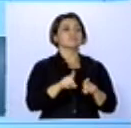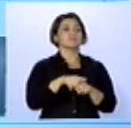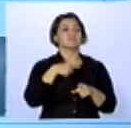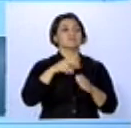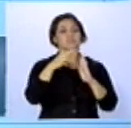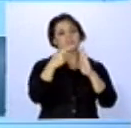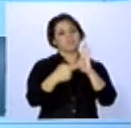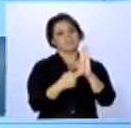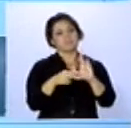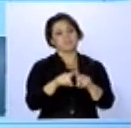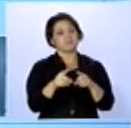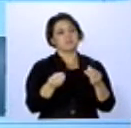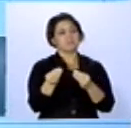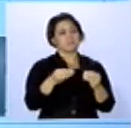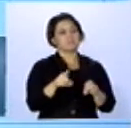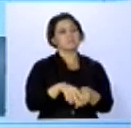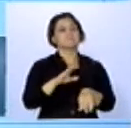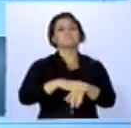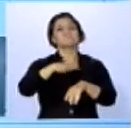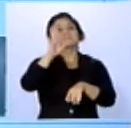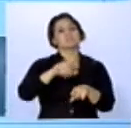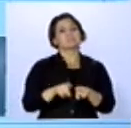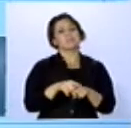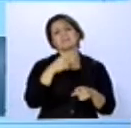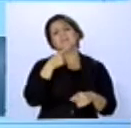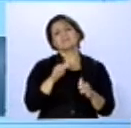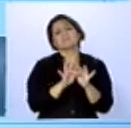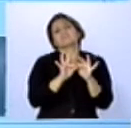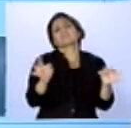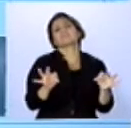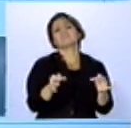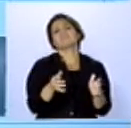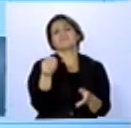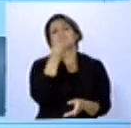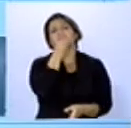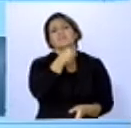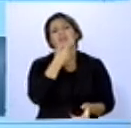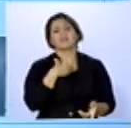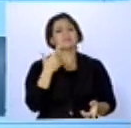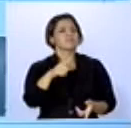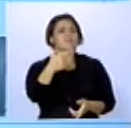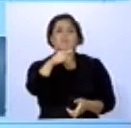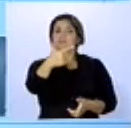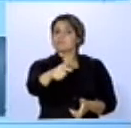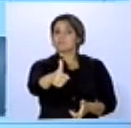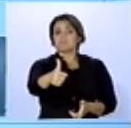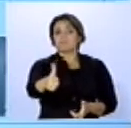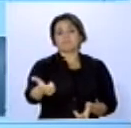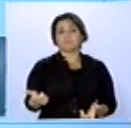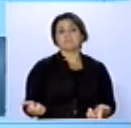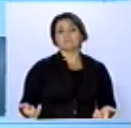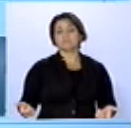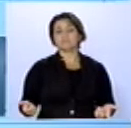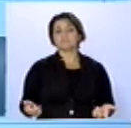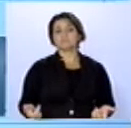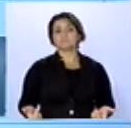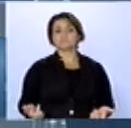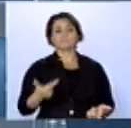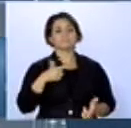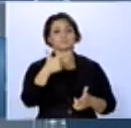um terço dos países Democráticos existentes hoje no Brasil não é nada não existe qualquer tipo de de